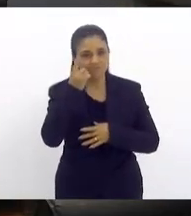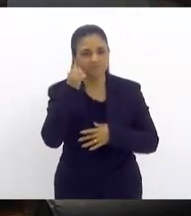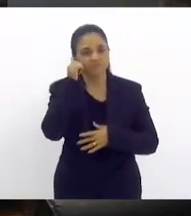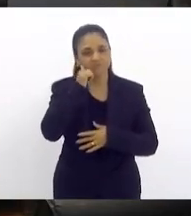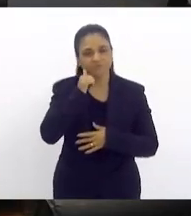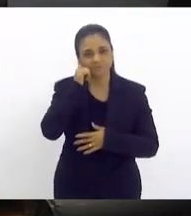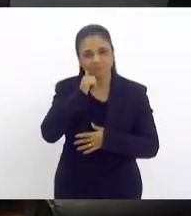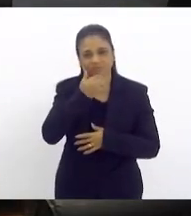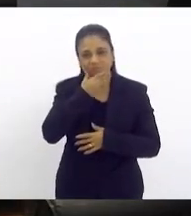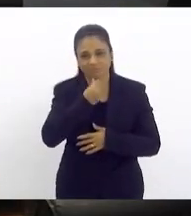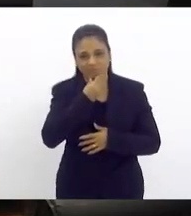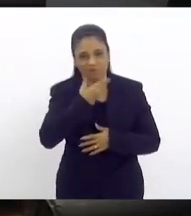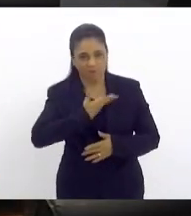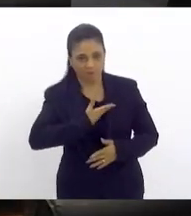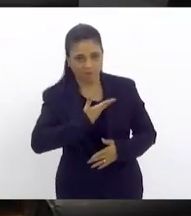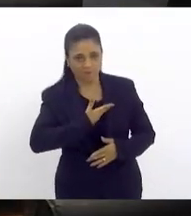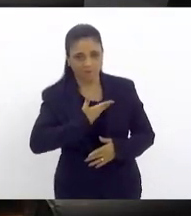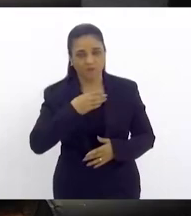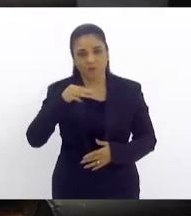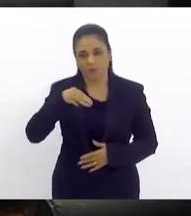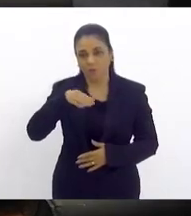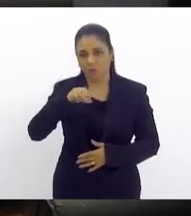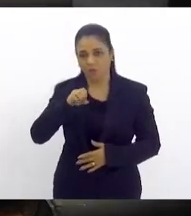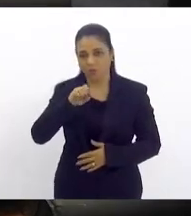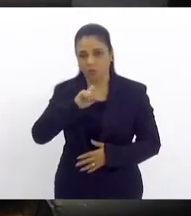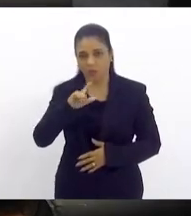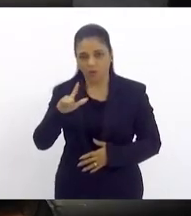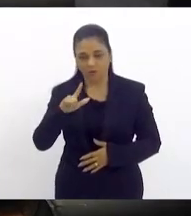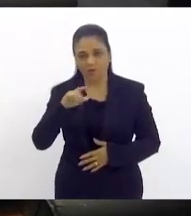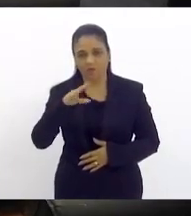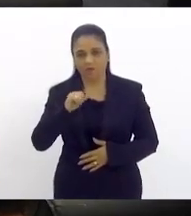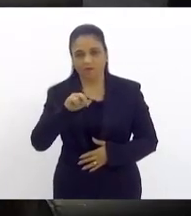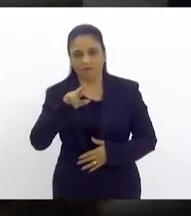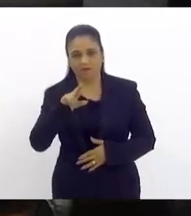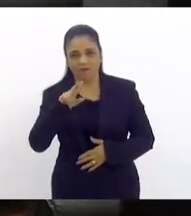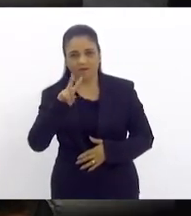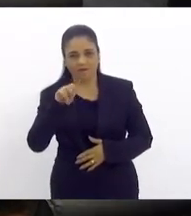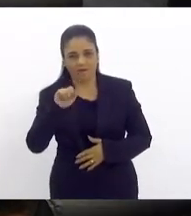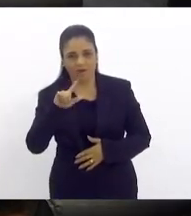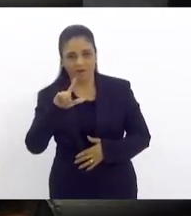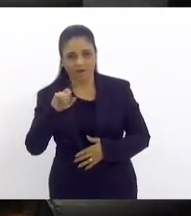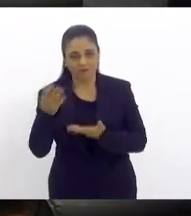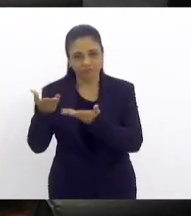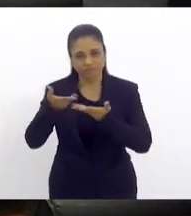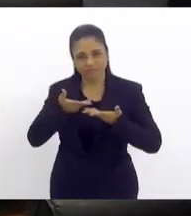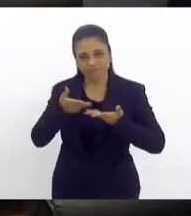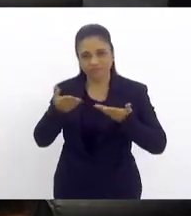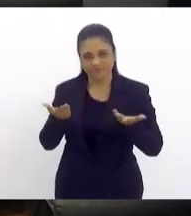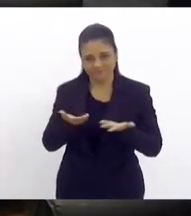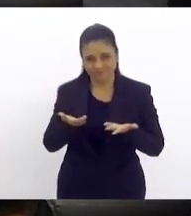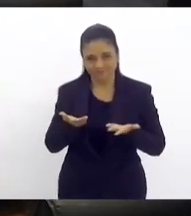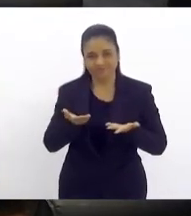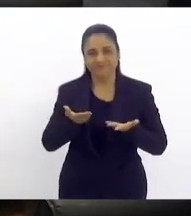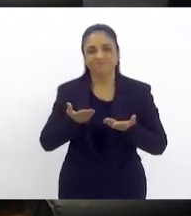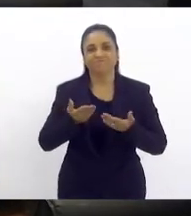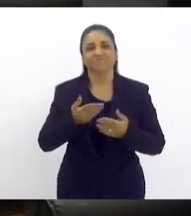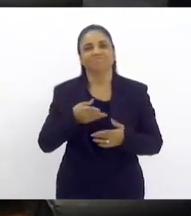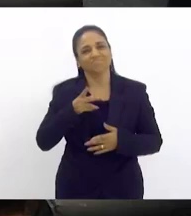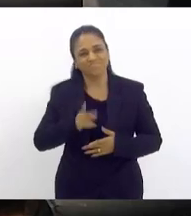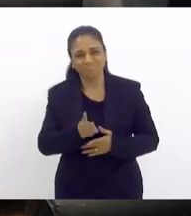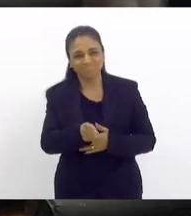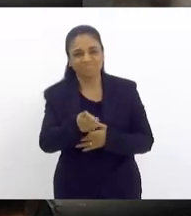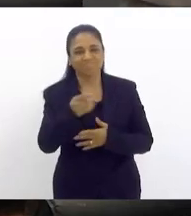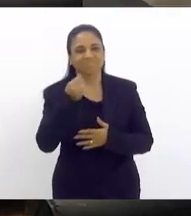colegas deputados grande Noel de Carvalho presente aqui no nosso Plenário seja bem-vindo meu eterno deputado